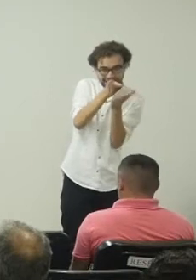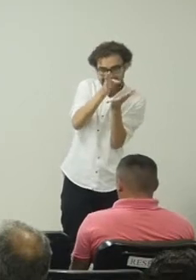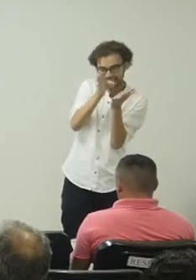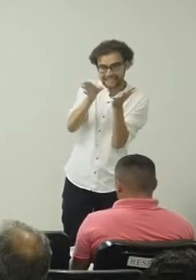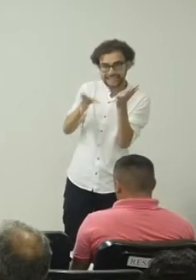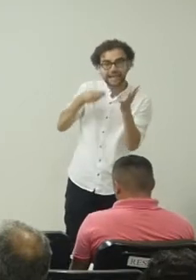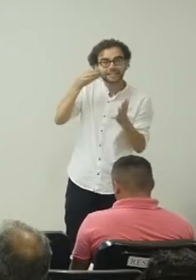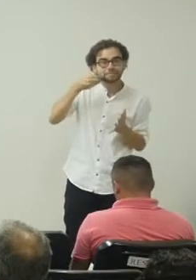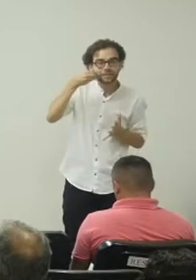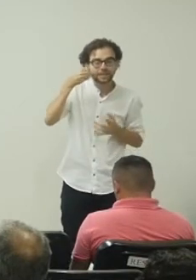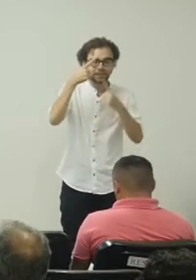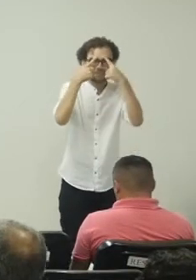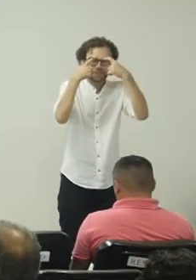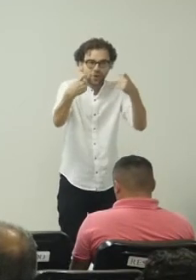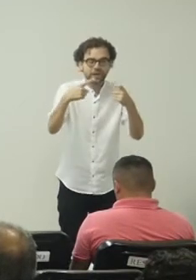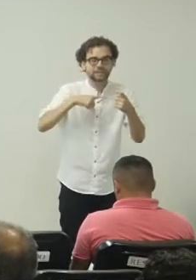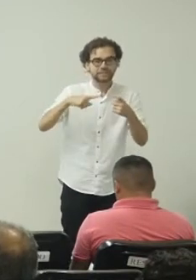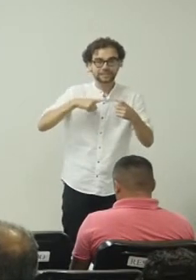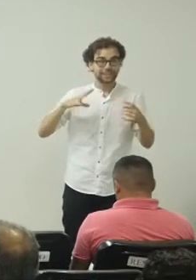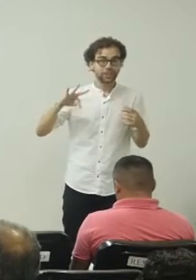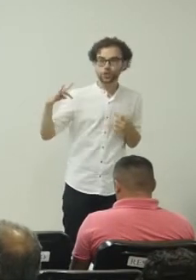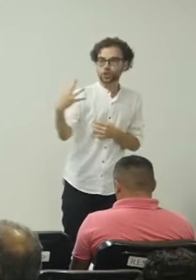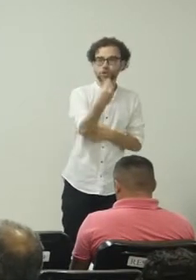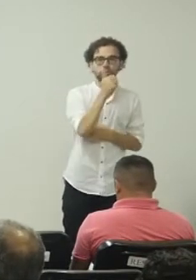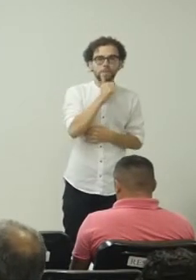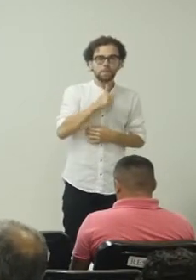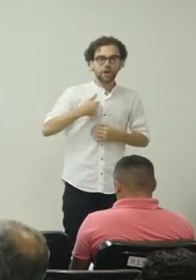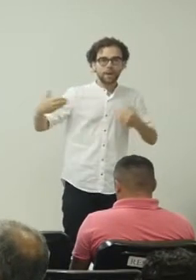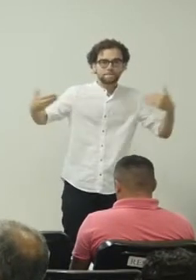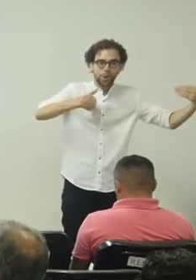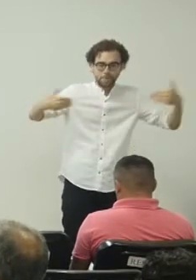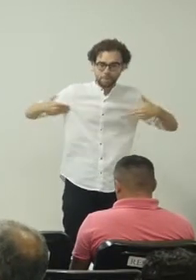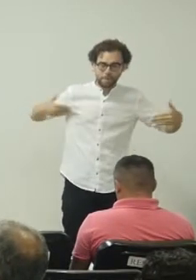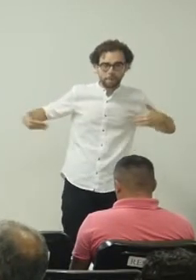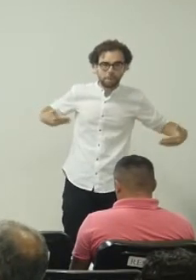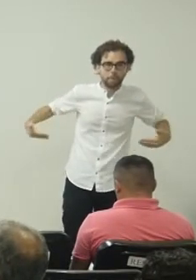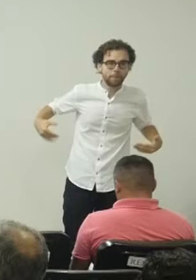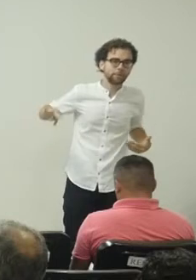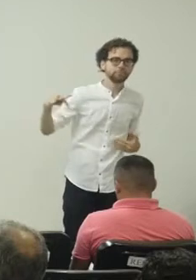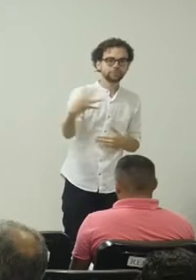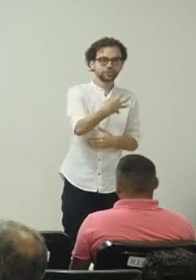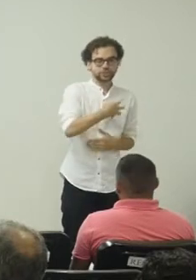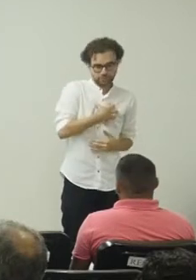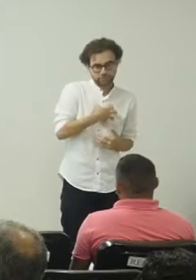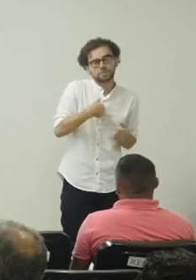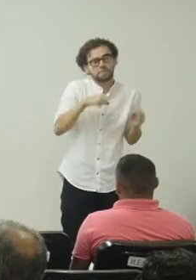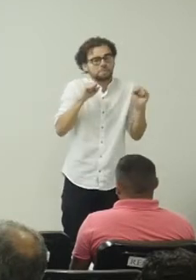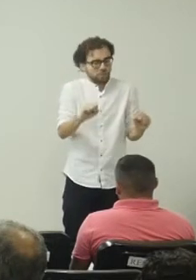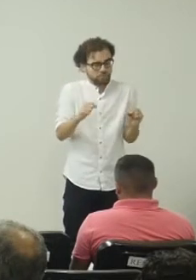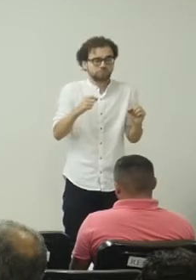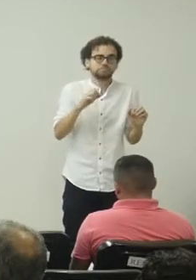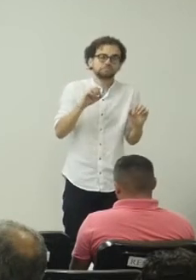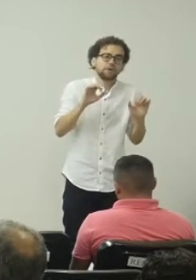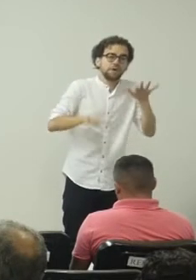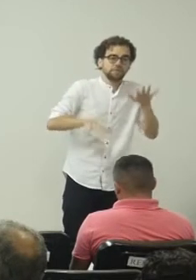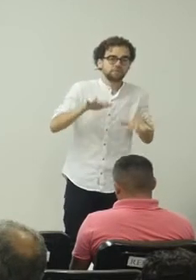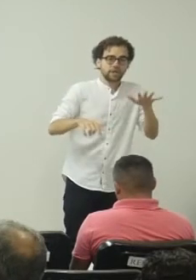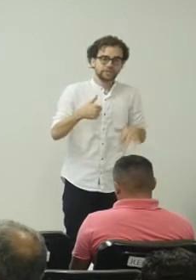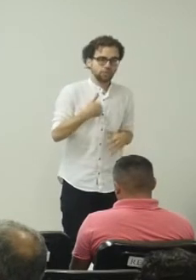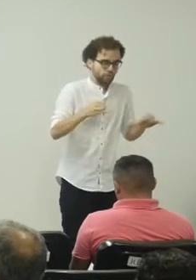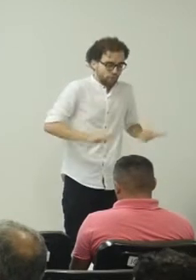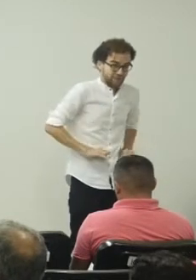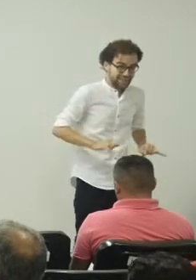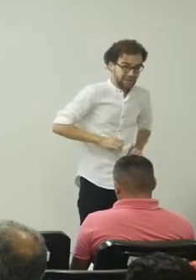que a experiência da violência atravessa todas nós mulheres, de diferentes formas. Então, assim, eu posso, né, não sofrer uma violência na